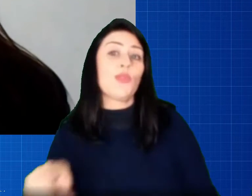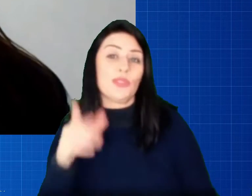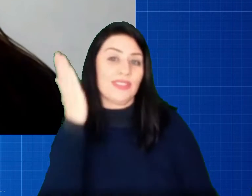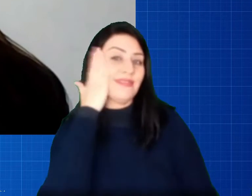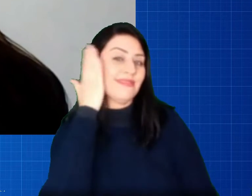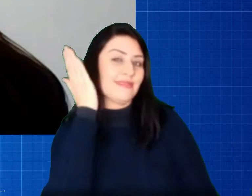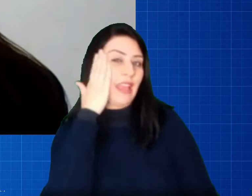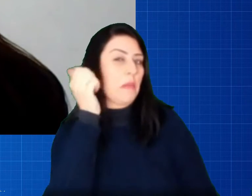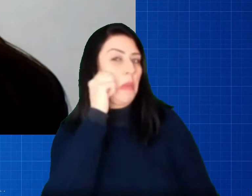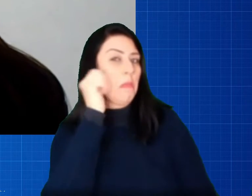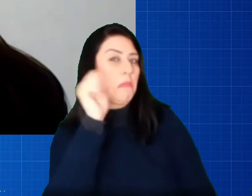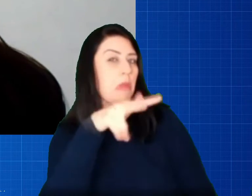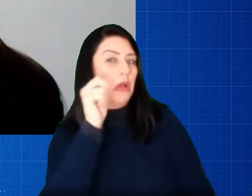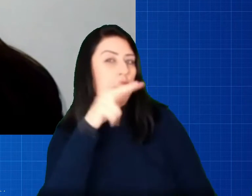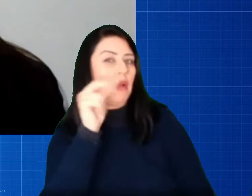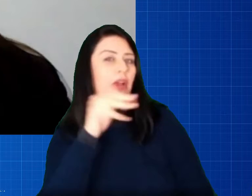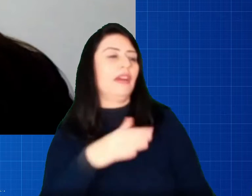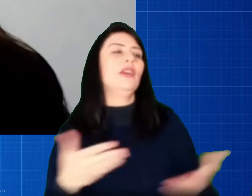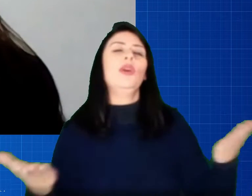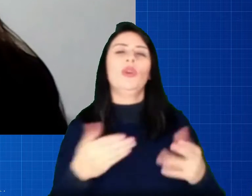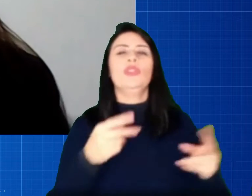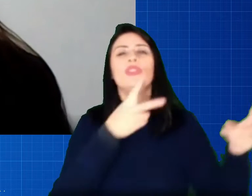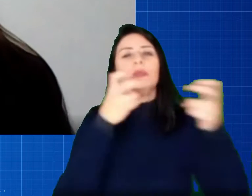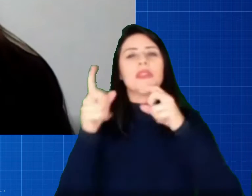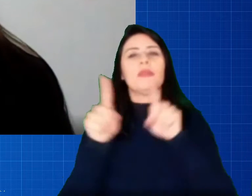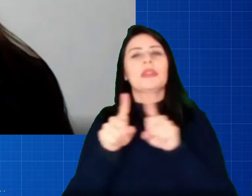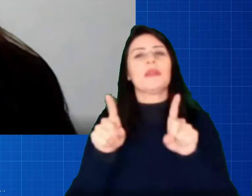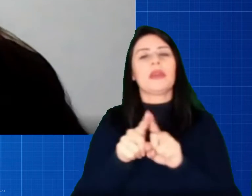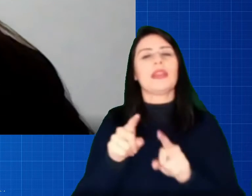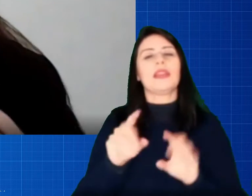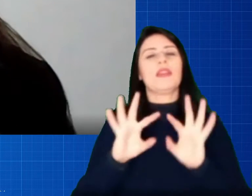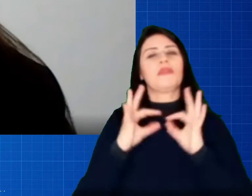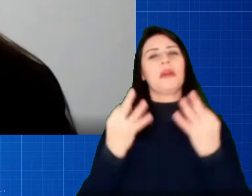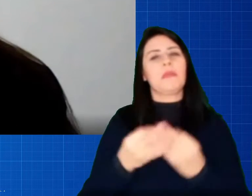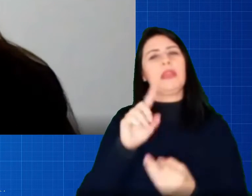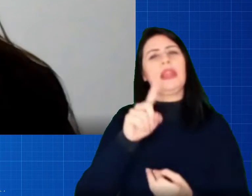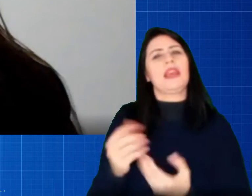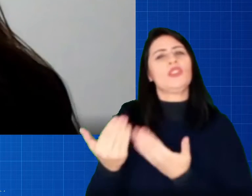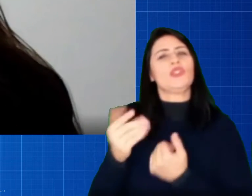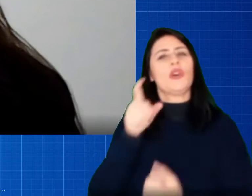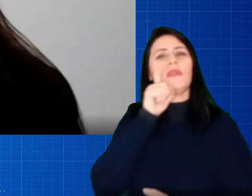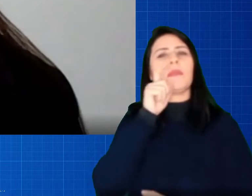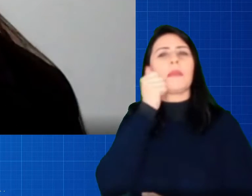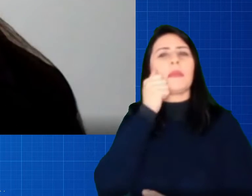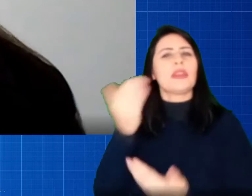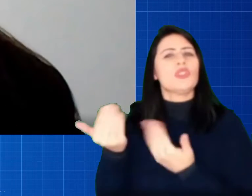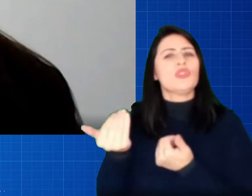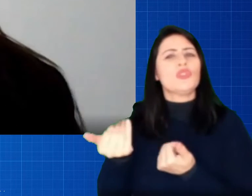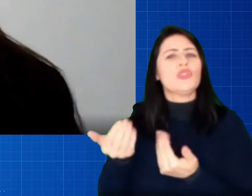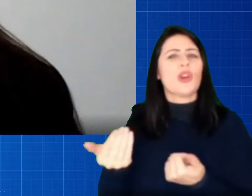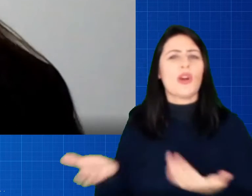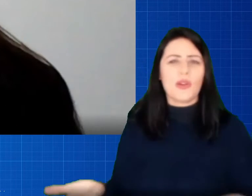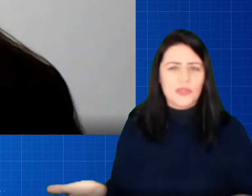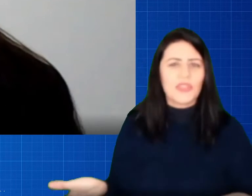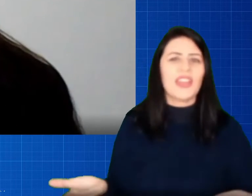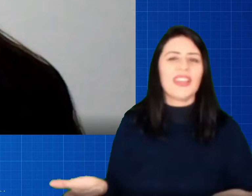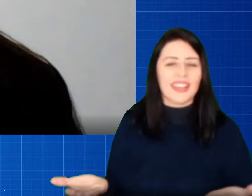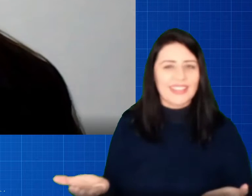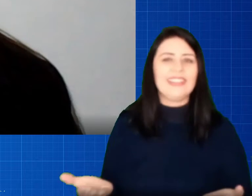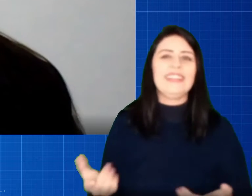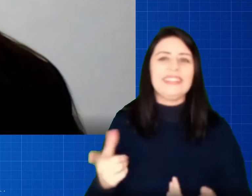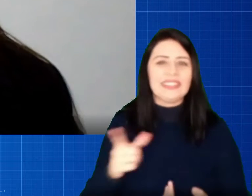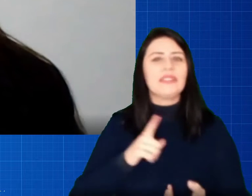escutam. E, assim, hoje em dia a gente percebe também que os pais são muito jovens, né? Então, as crianças que estão na escola, desde as pequenininhas até os maiores, os pais são muito